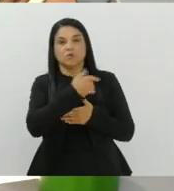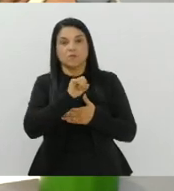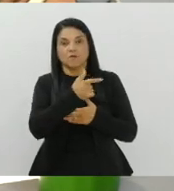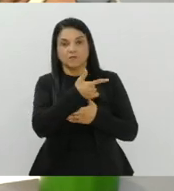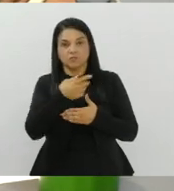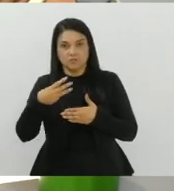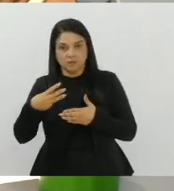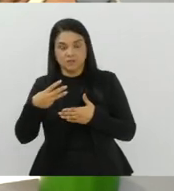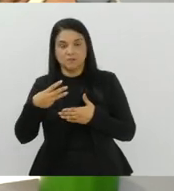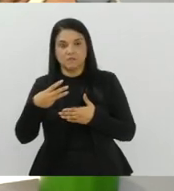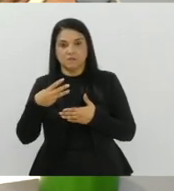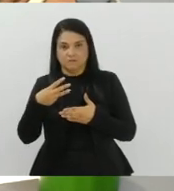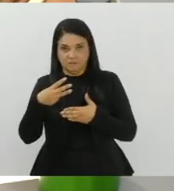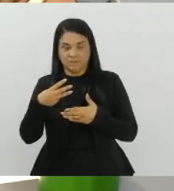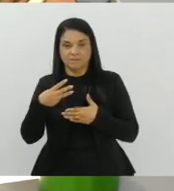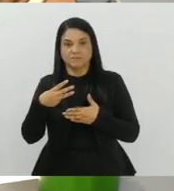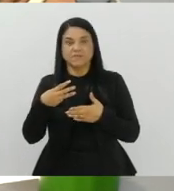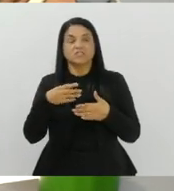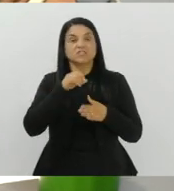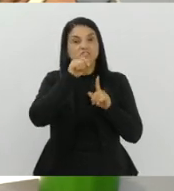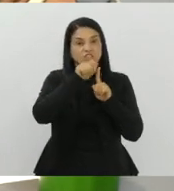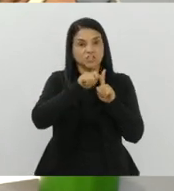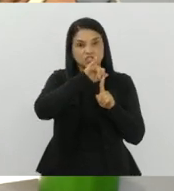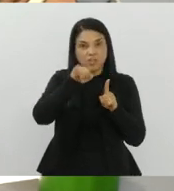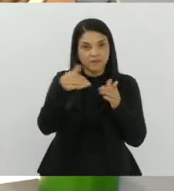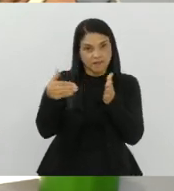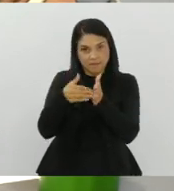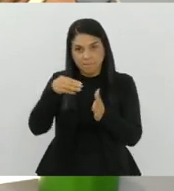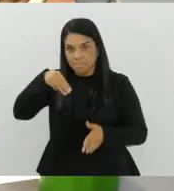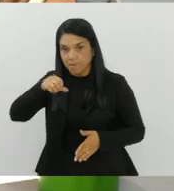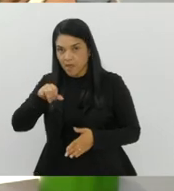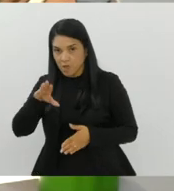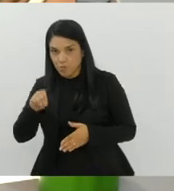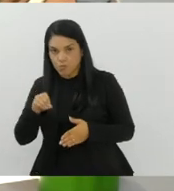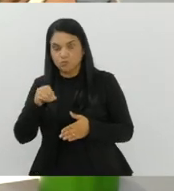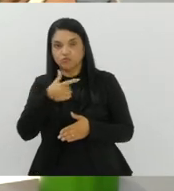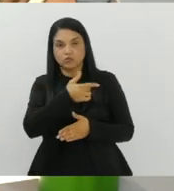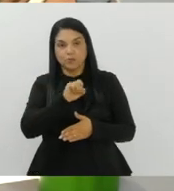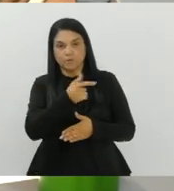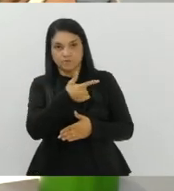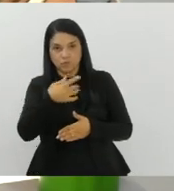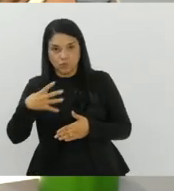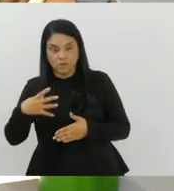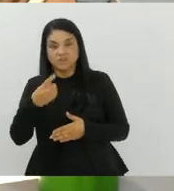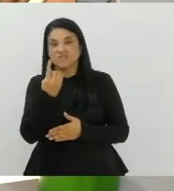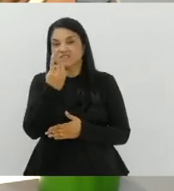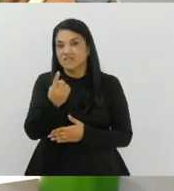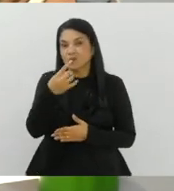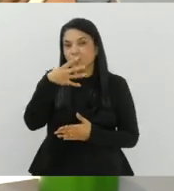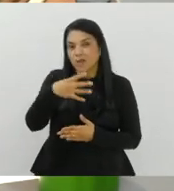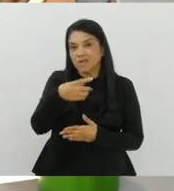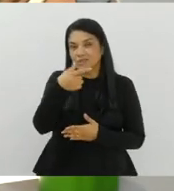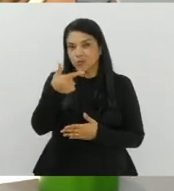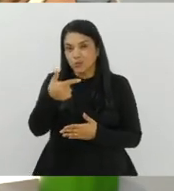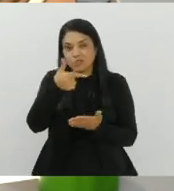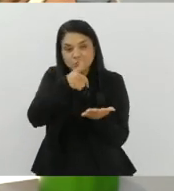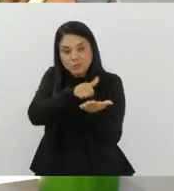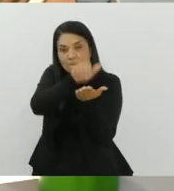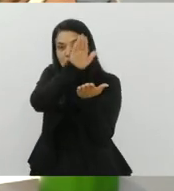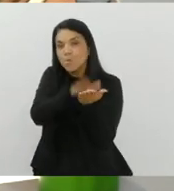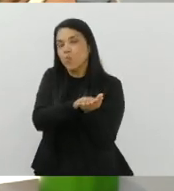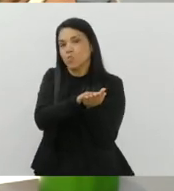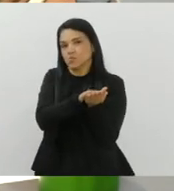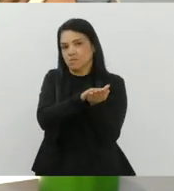os cancelamentos. De janeiro a maio deste ano, foram 142 multas, ou